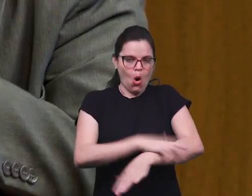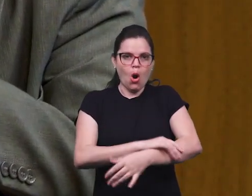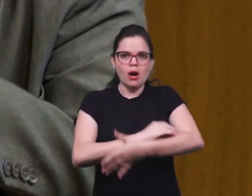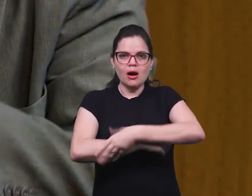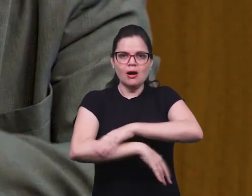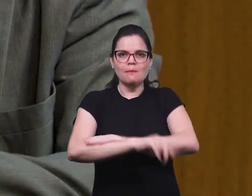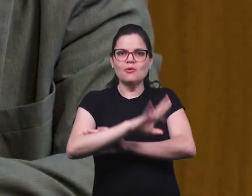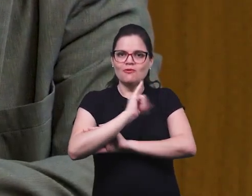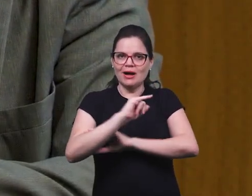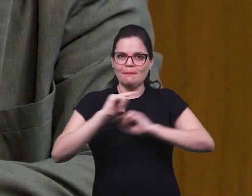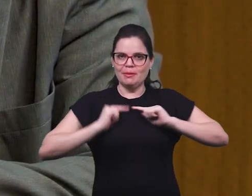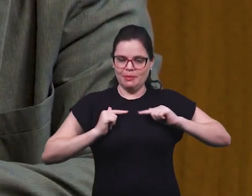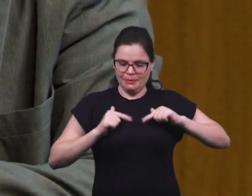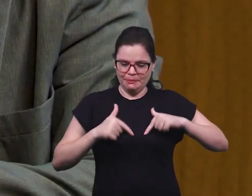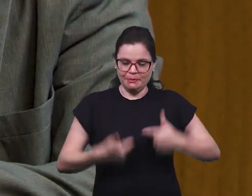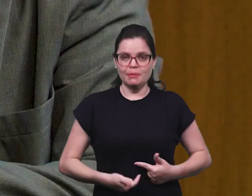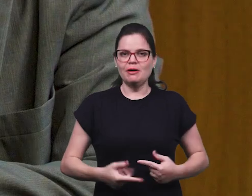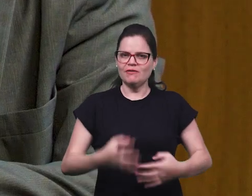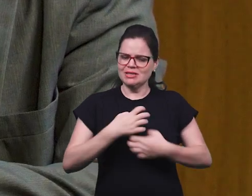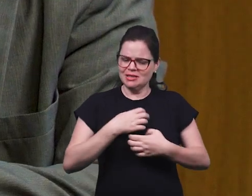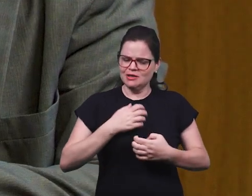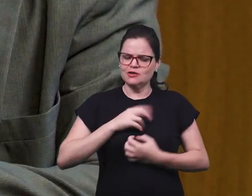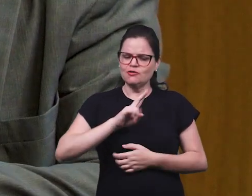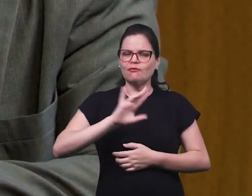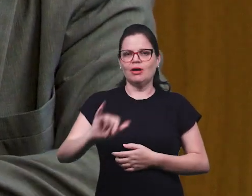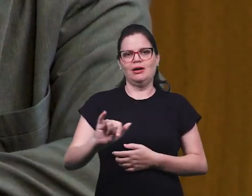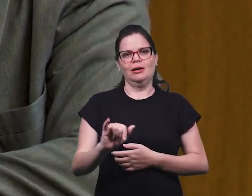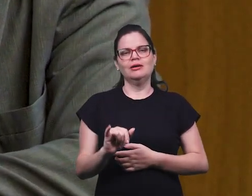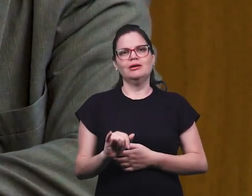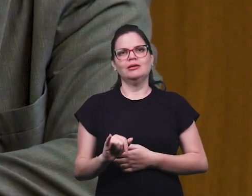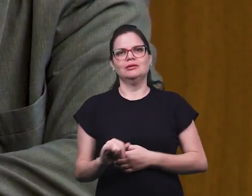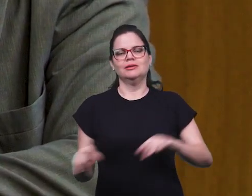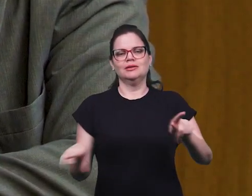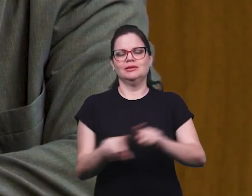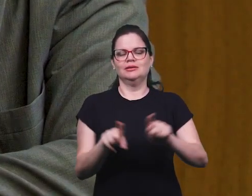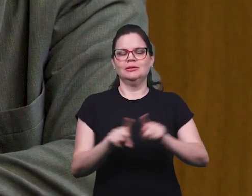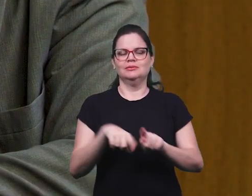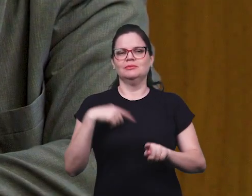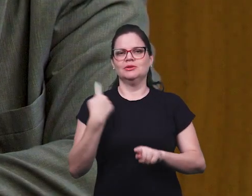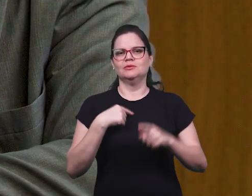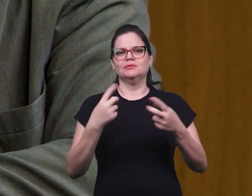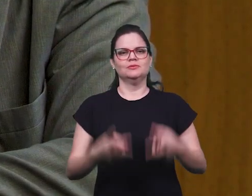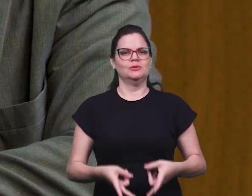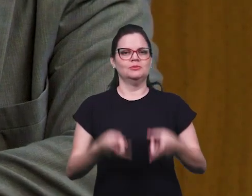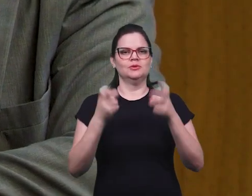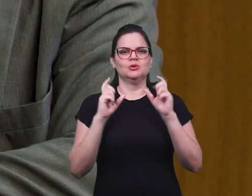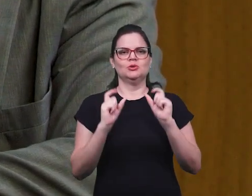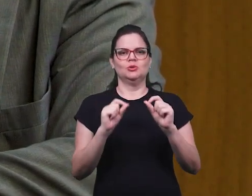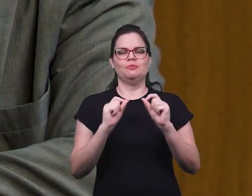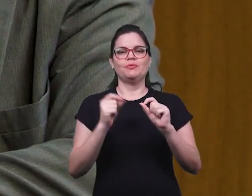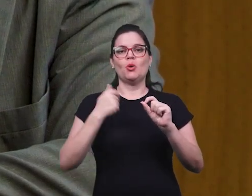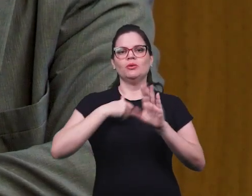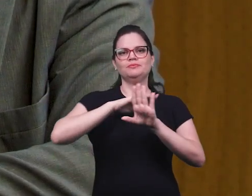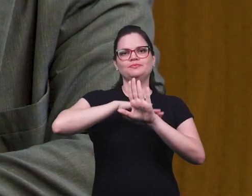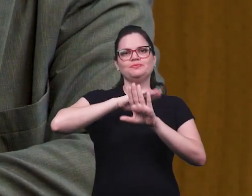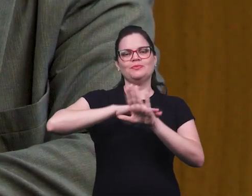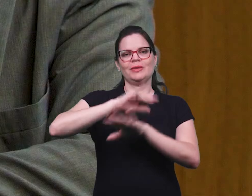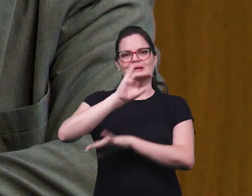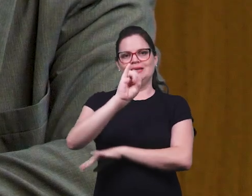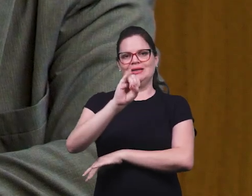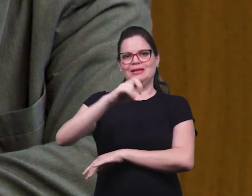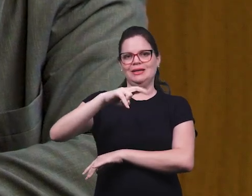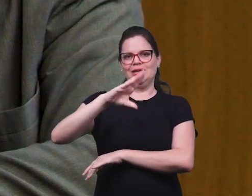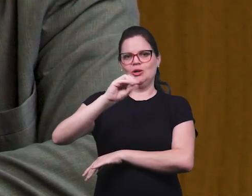a ação desse louvor, a operação. E além disso nós vamos ver que o que acontece inconscientemente.